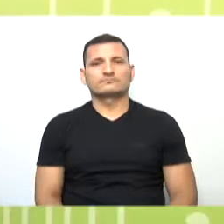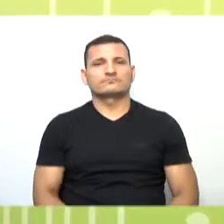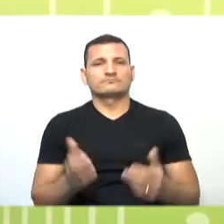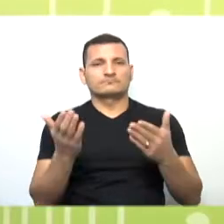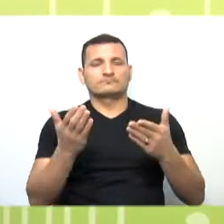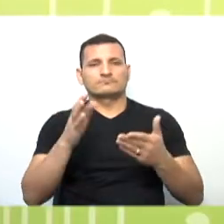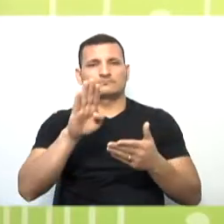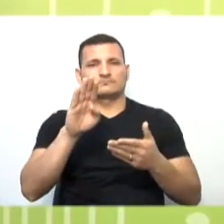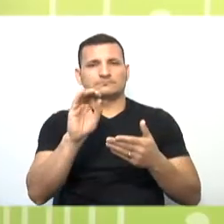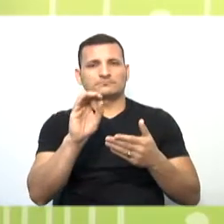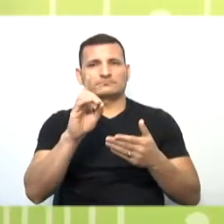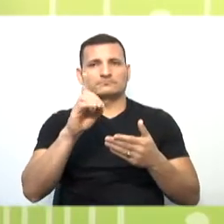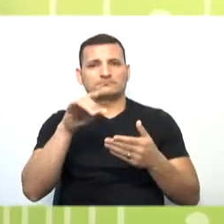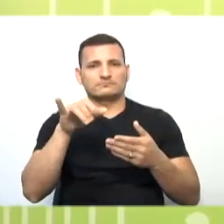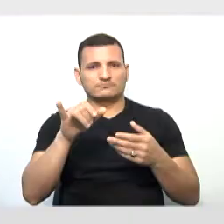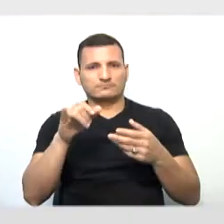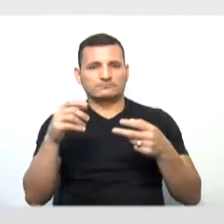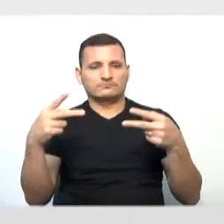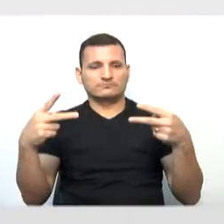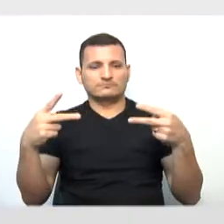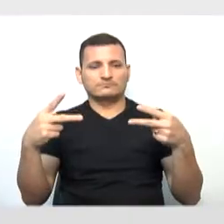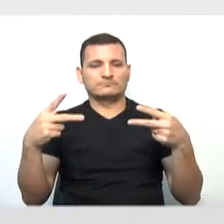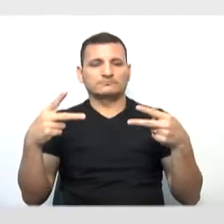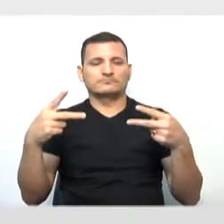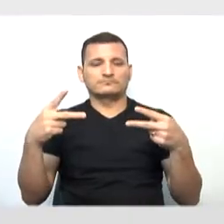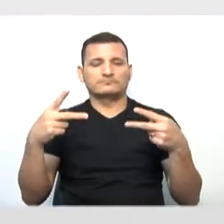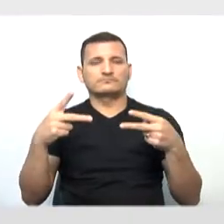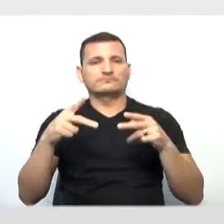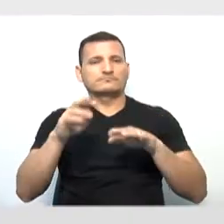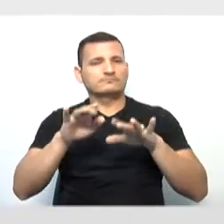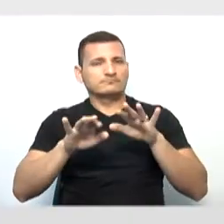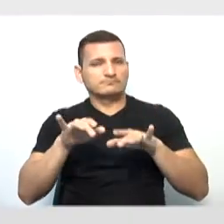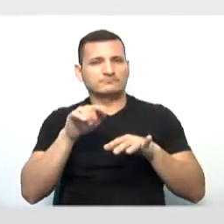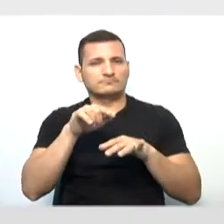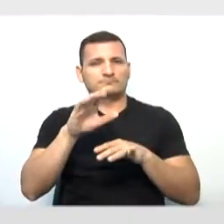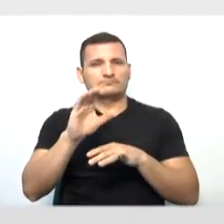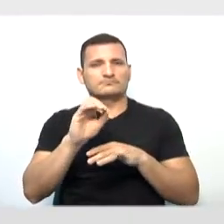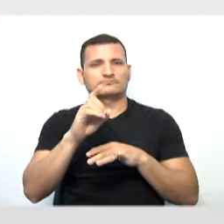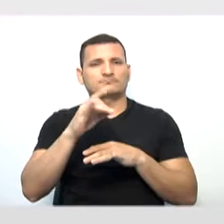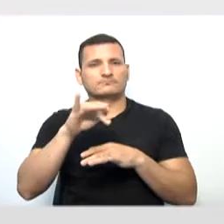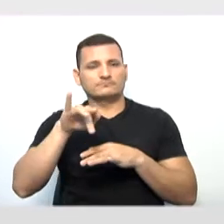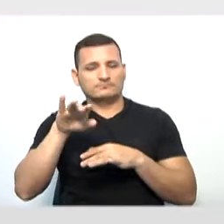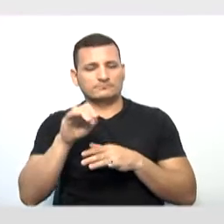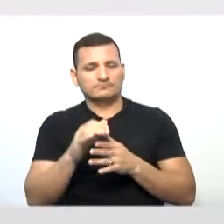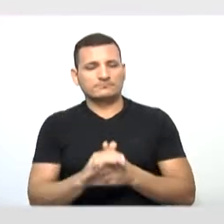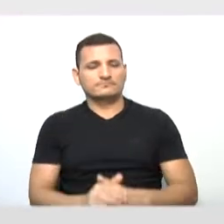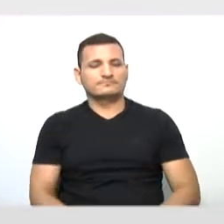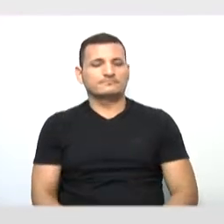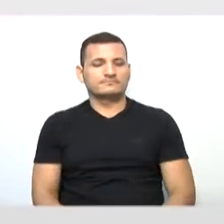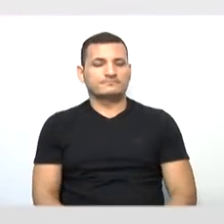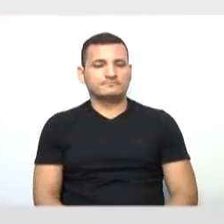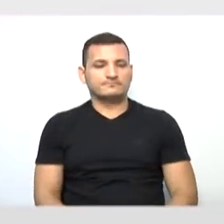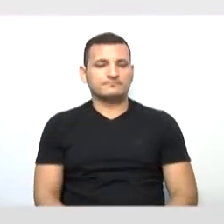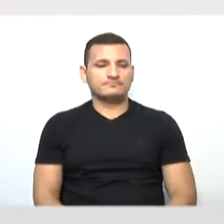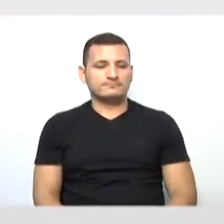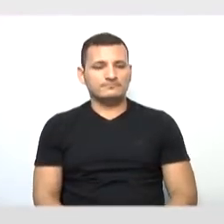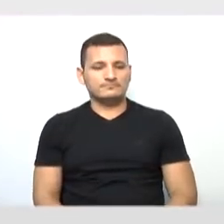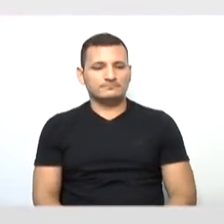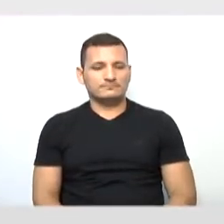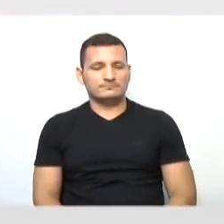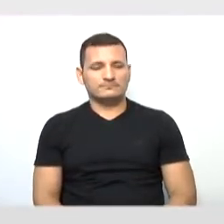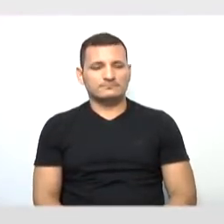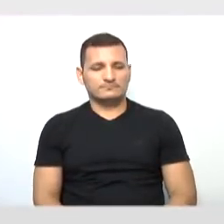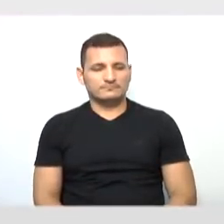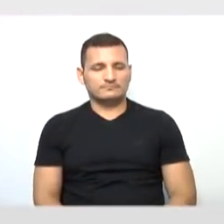só. Vamos entrar aqui no body e vamos continuar escrevendo esse código que ele vai já aparecer aí. Vou escrever uma tag chamada